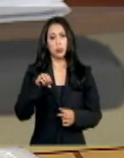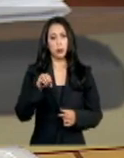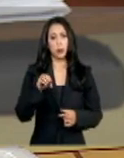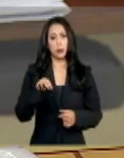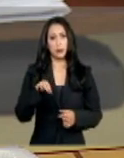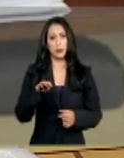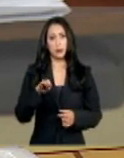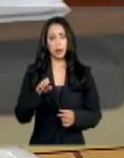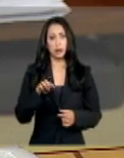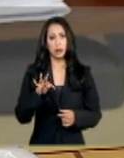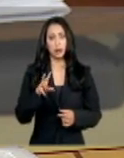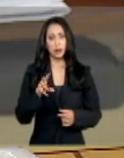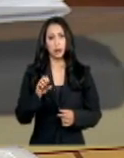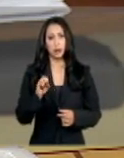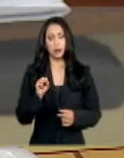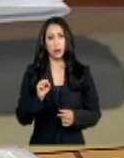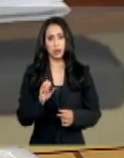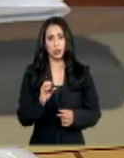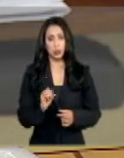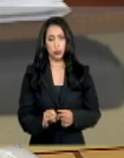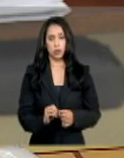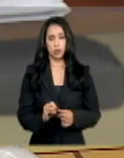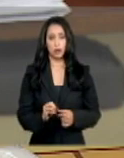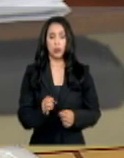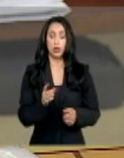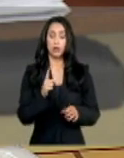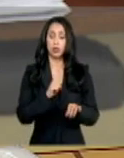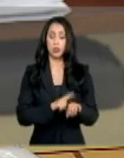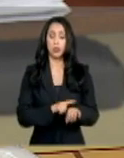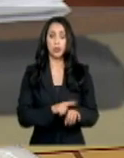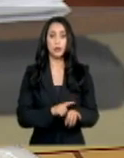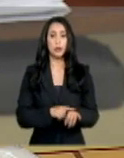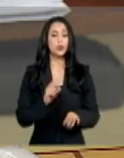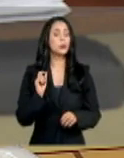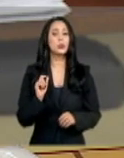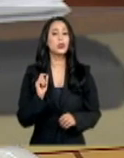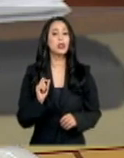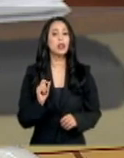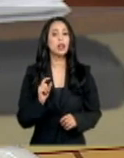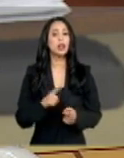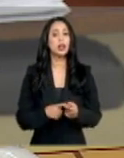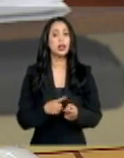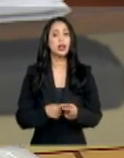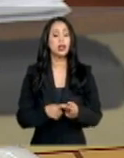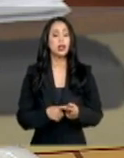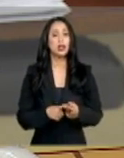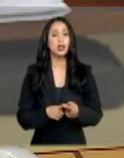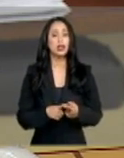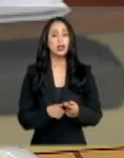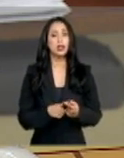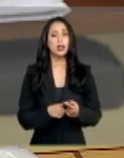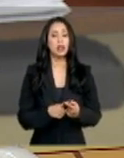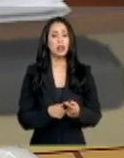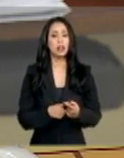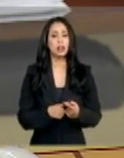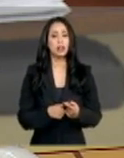e se tornou o momentoso porque ganhou uma conotação